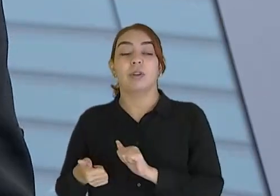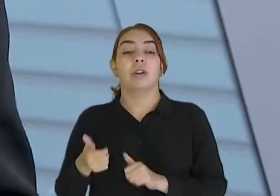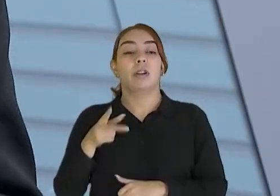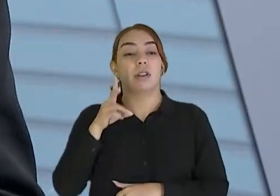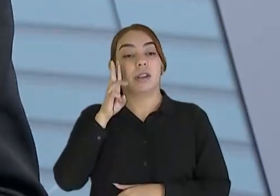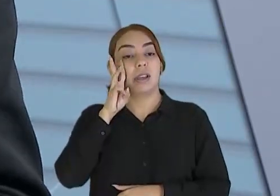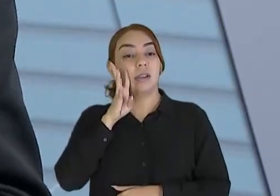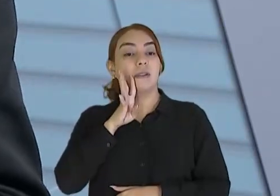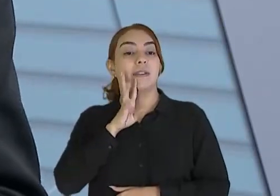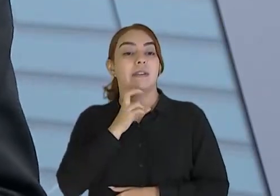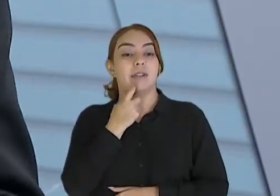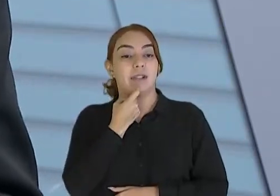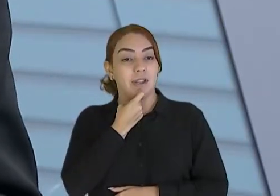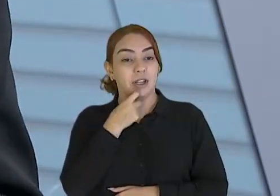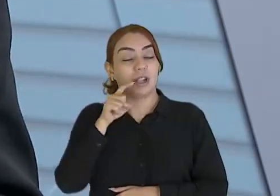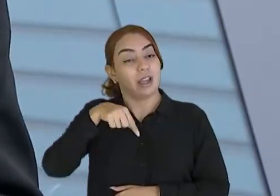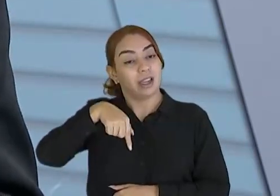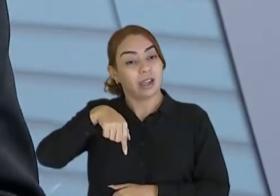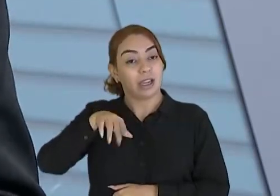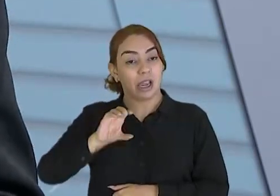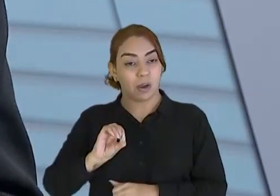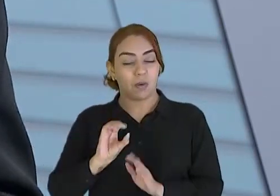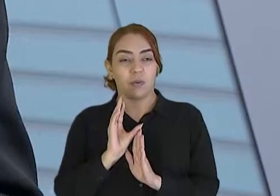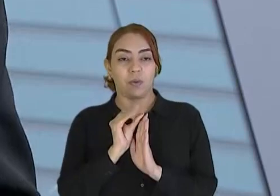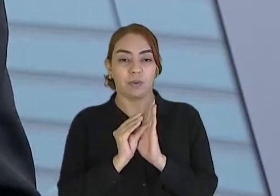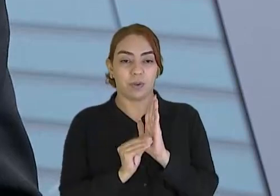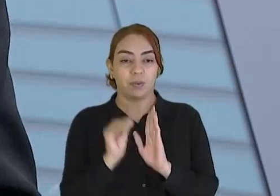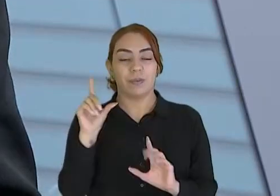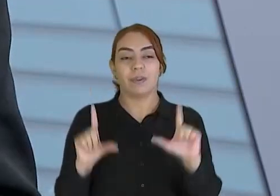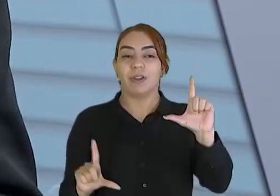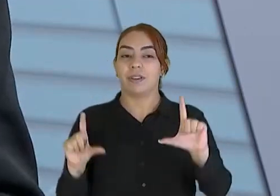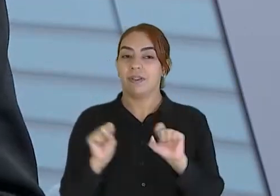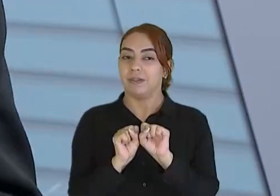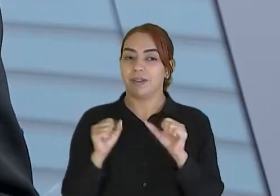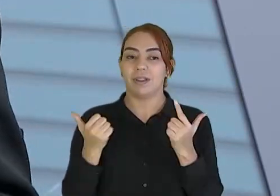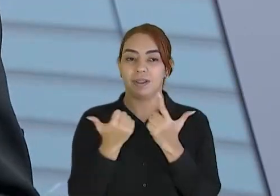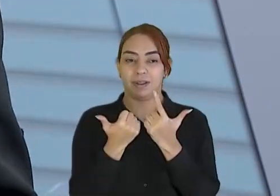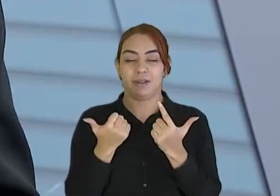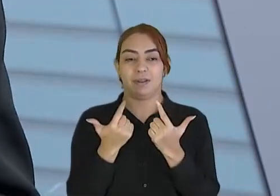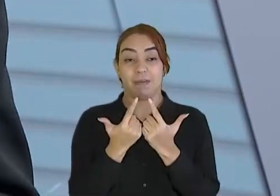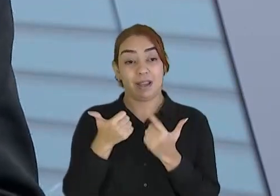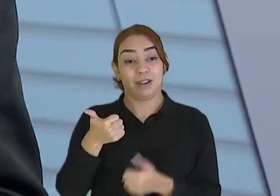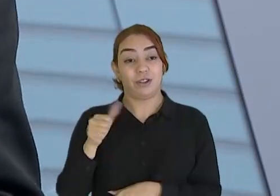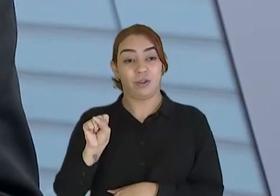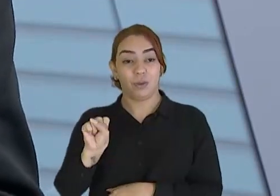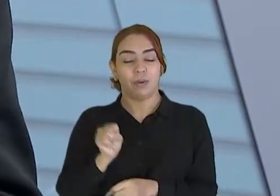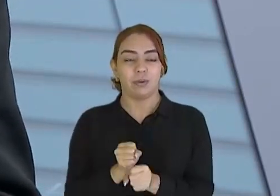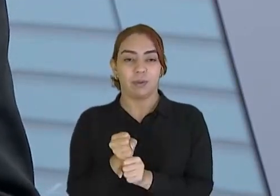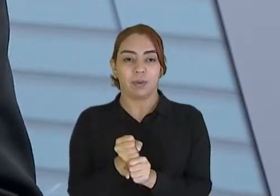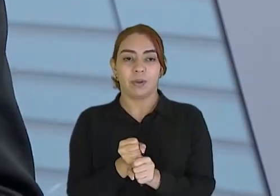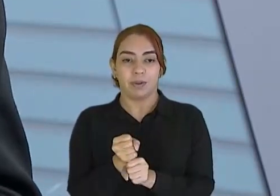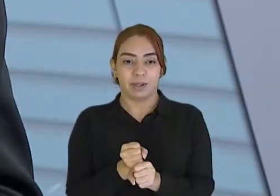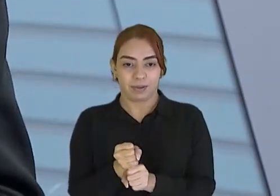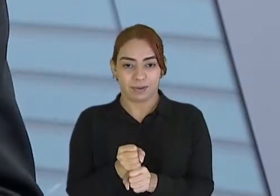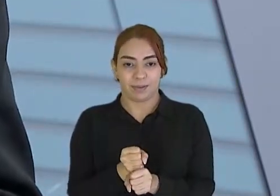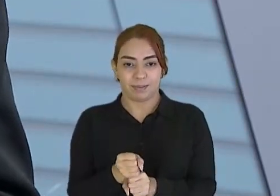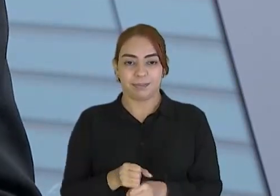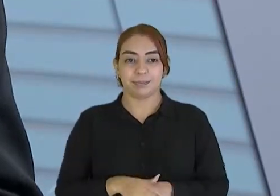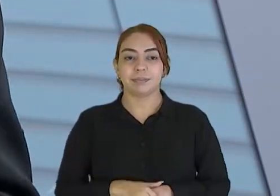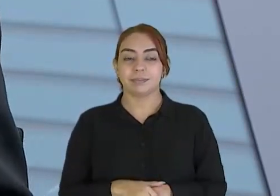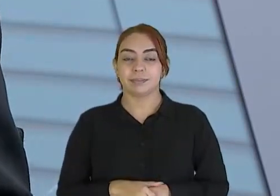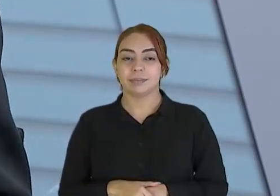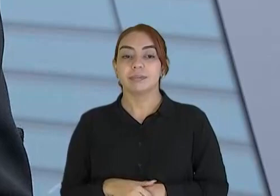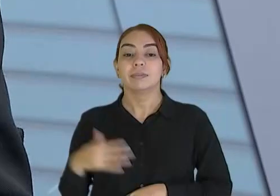Ordem aqui pela TV Assembleia, há 18 anos da TV Assembleia, 18 anos do Questão de Ordem, e você